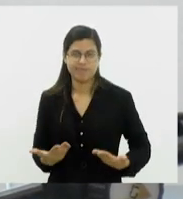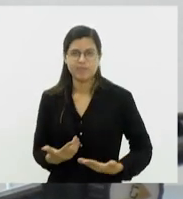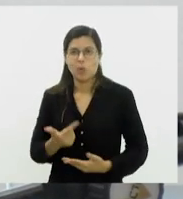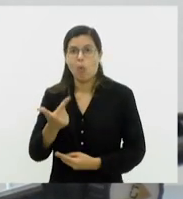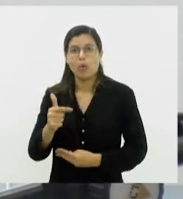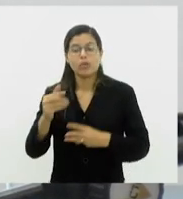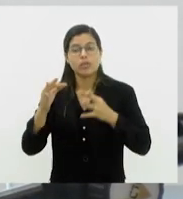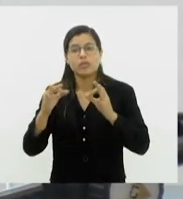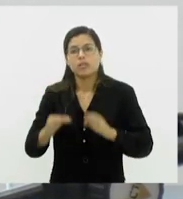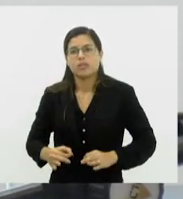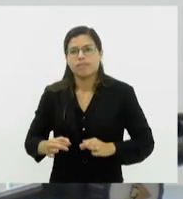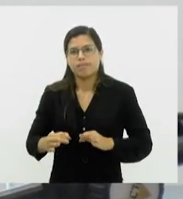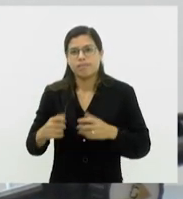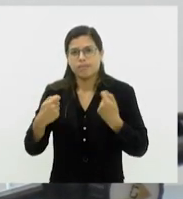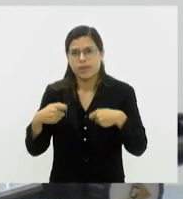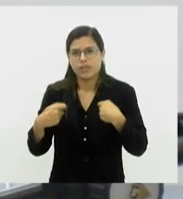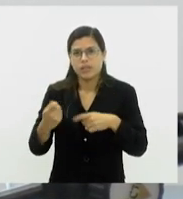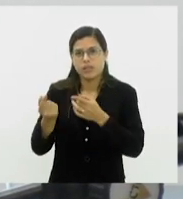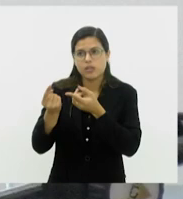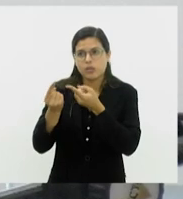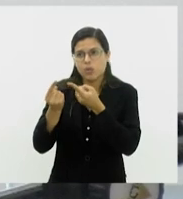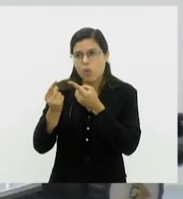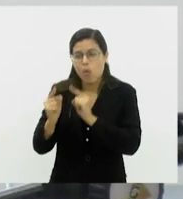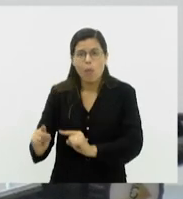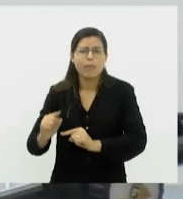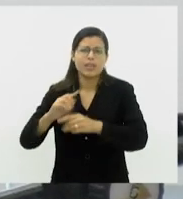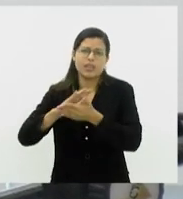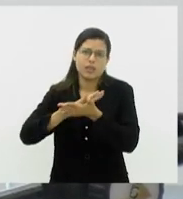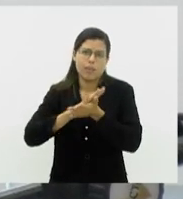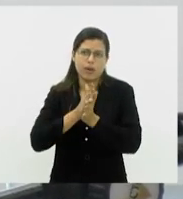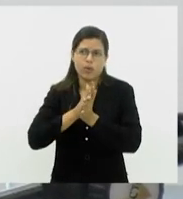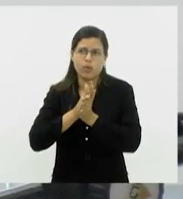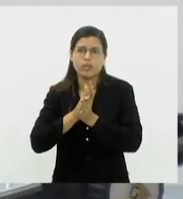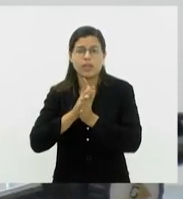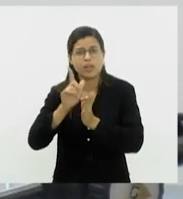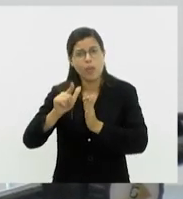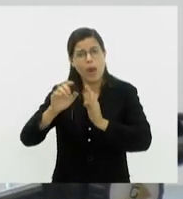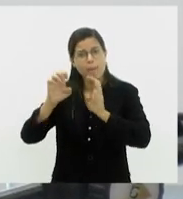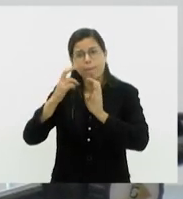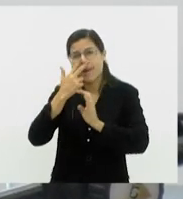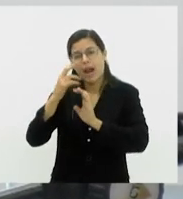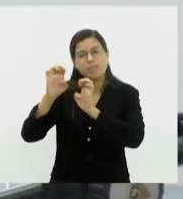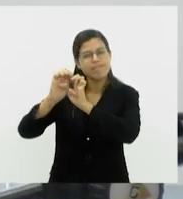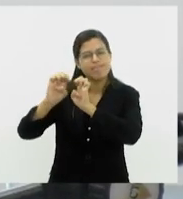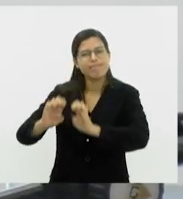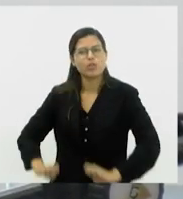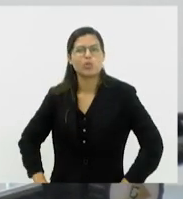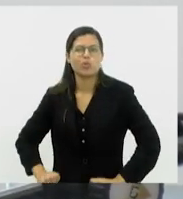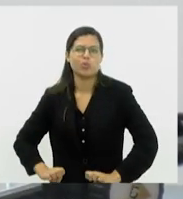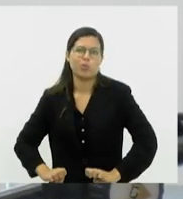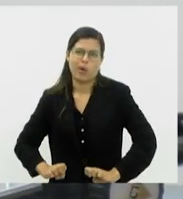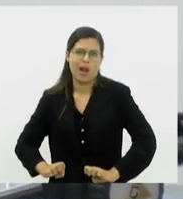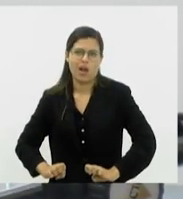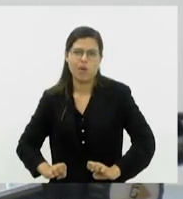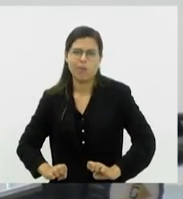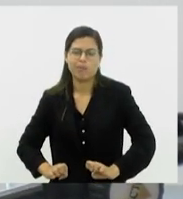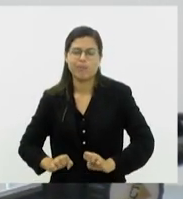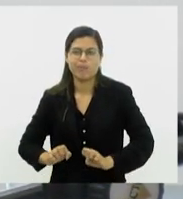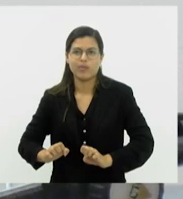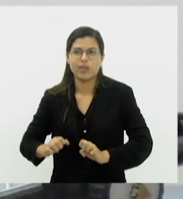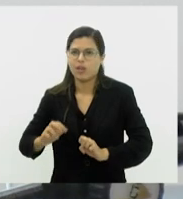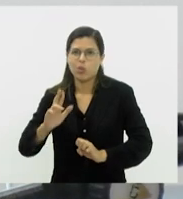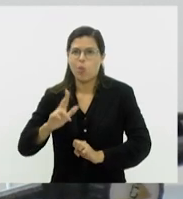é que temos que combater esse conjunto de preconceitos que é estrutural como um ecossistema que é não